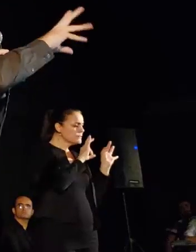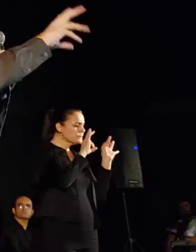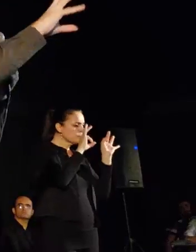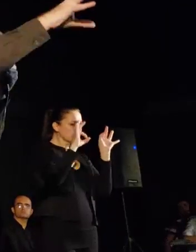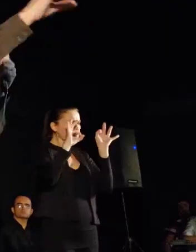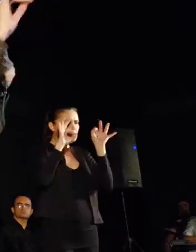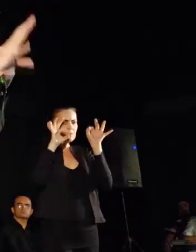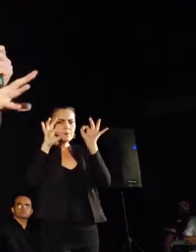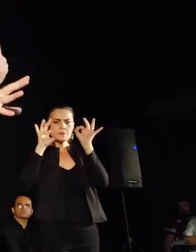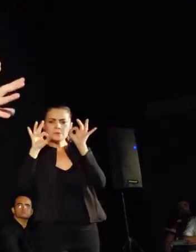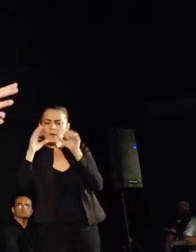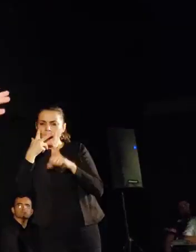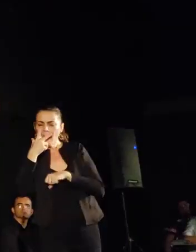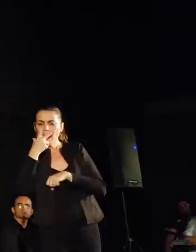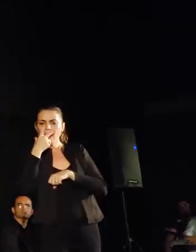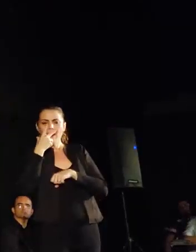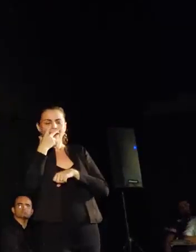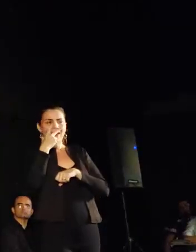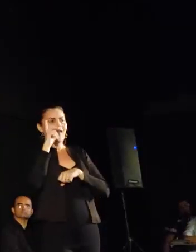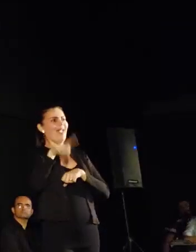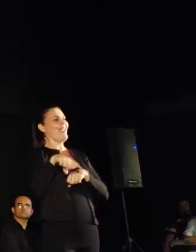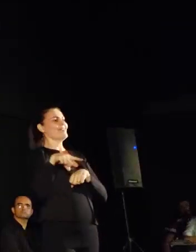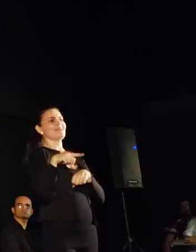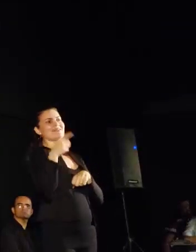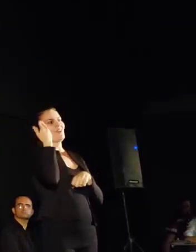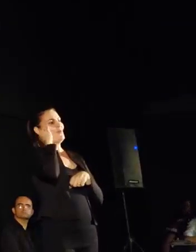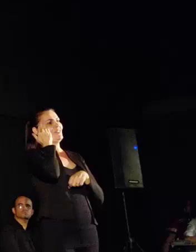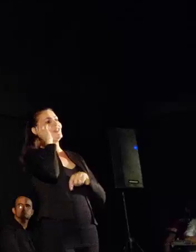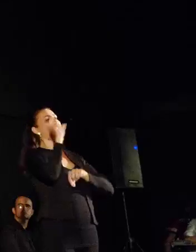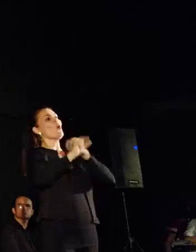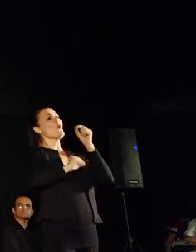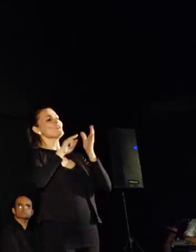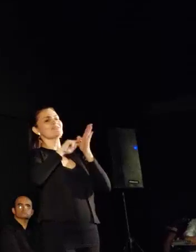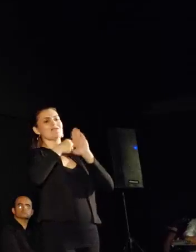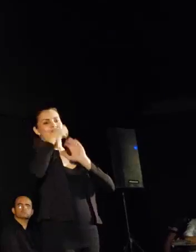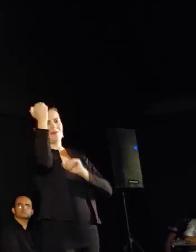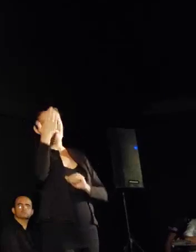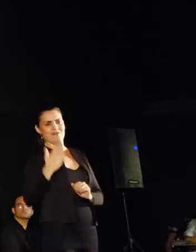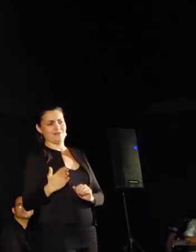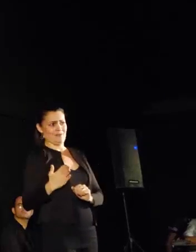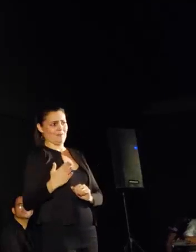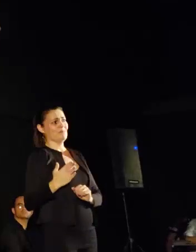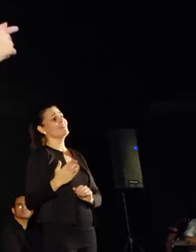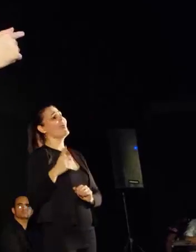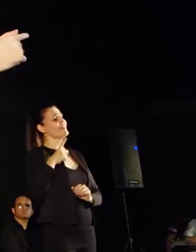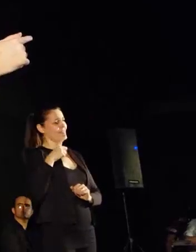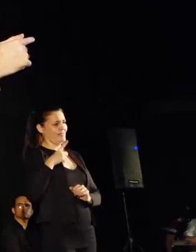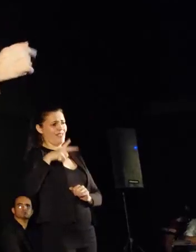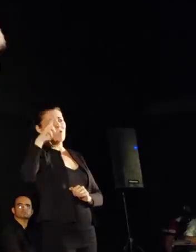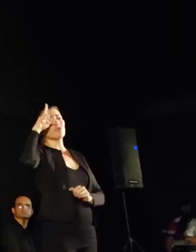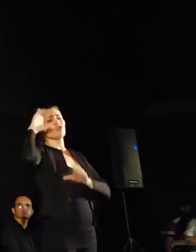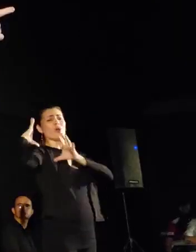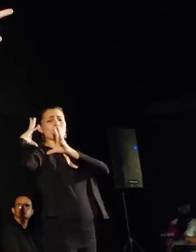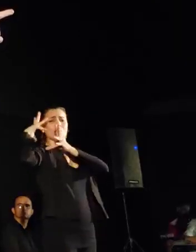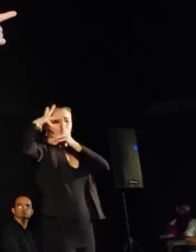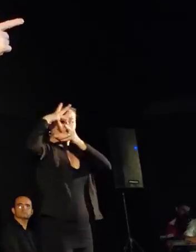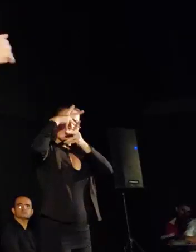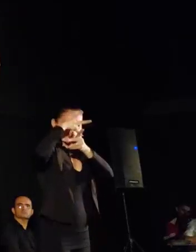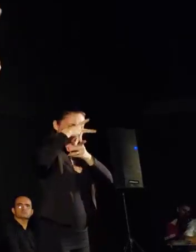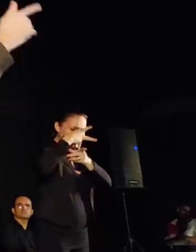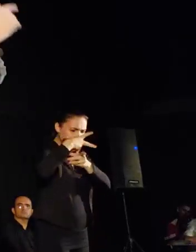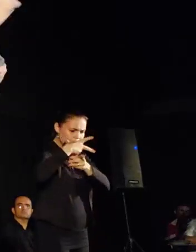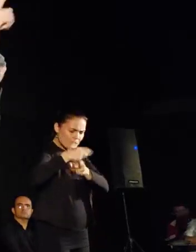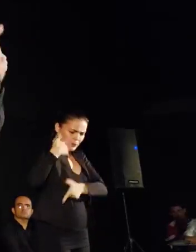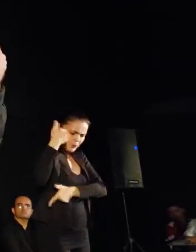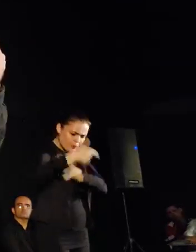não entender o que é esse país. É não entender que esse país é um país de uma história longa e dura